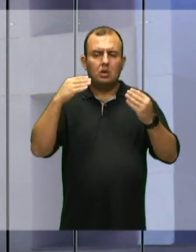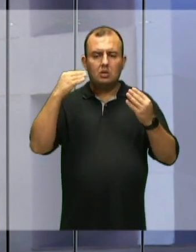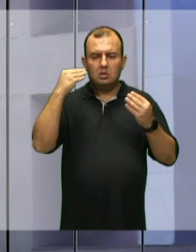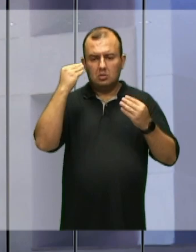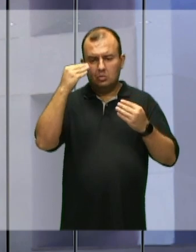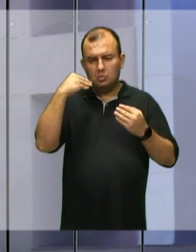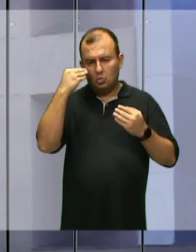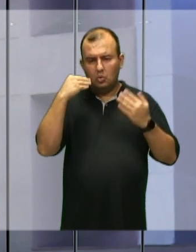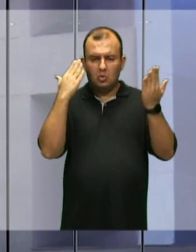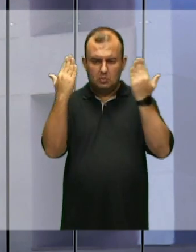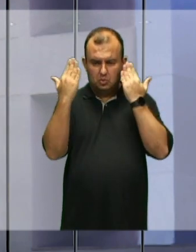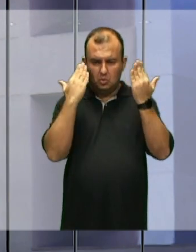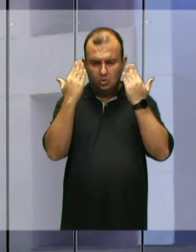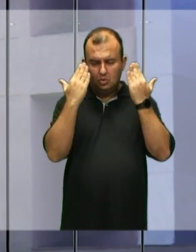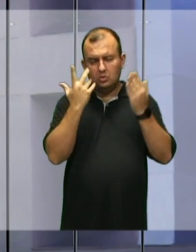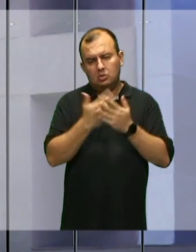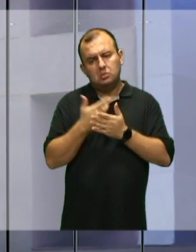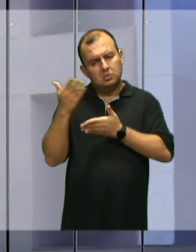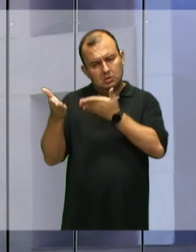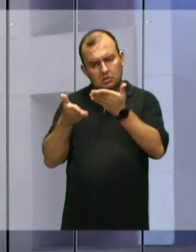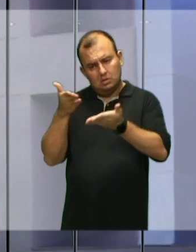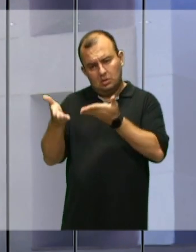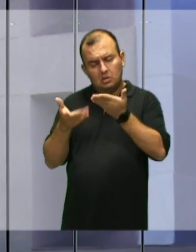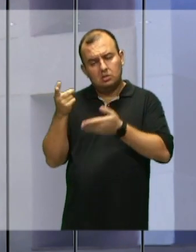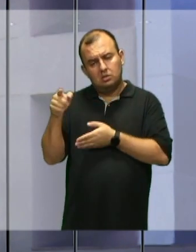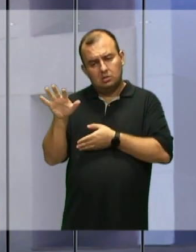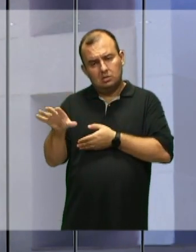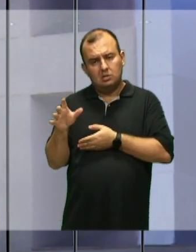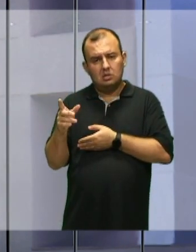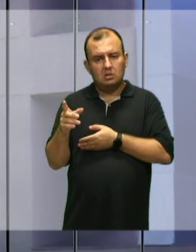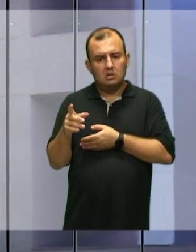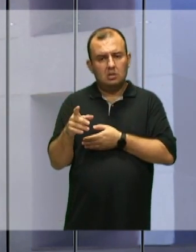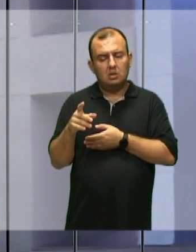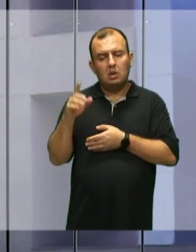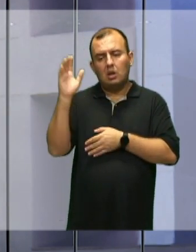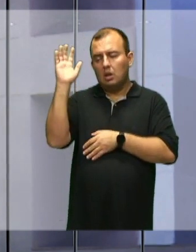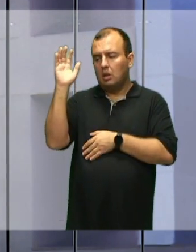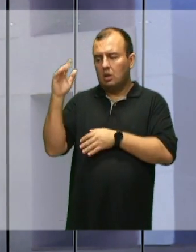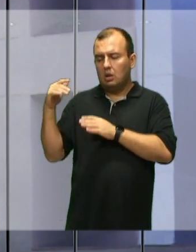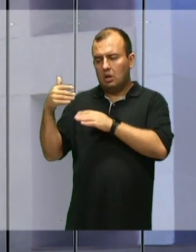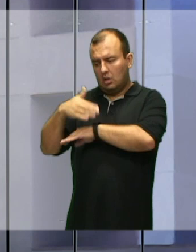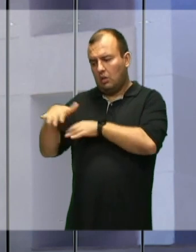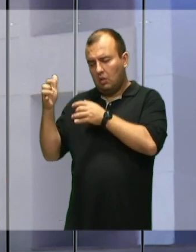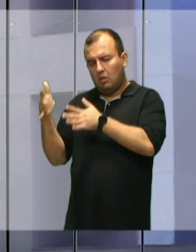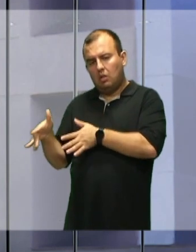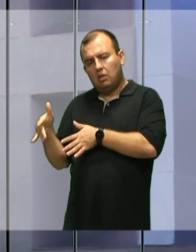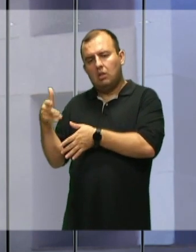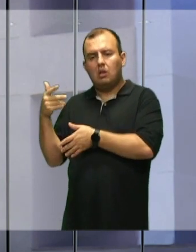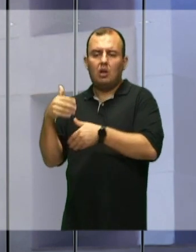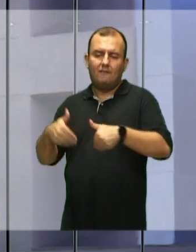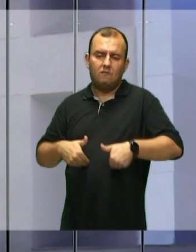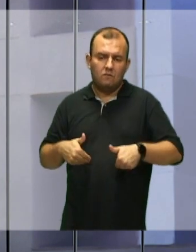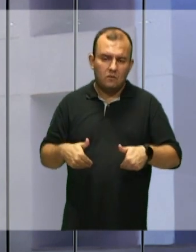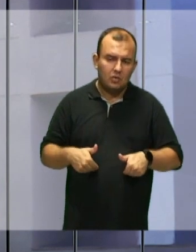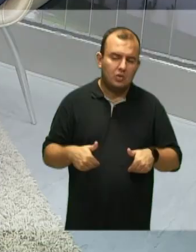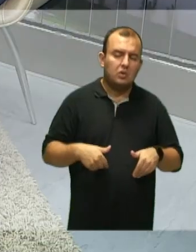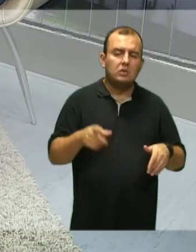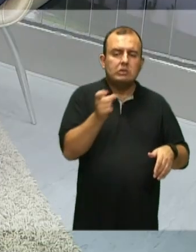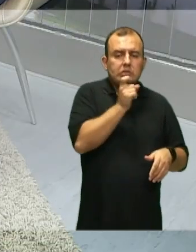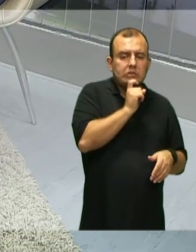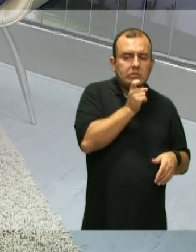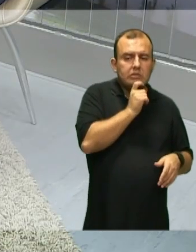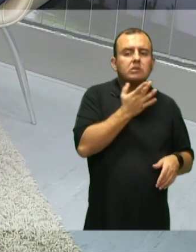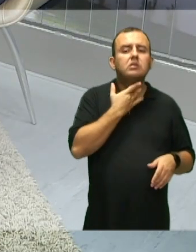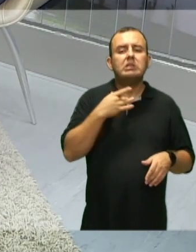e a gente precisa tratar isso porque não tem como a gente falar que uma pessoa pessoa ela mora debaixo de uma Marquise ela more na rua ela passe fome ela passe frio